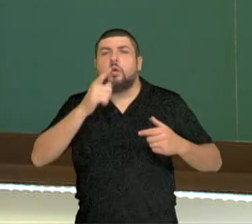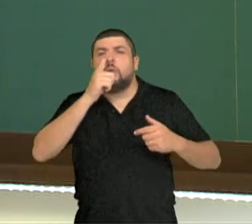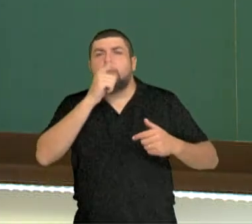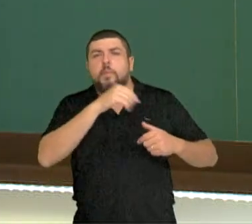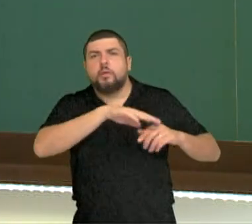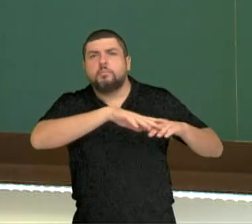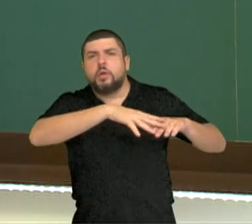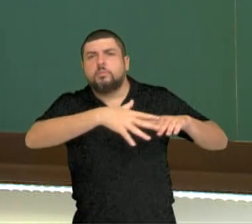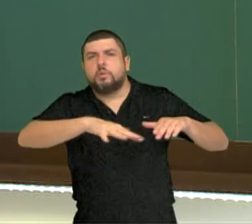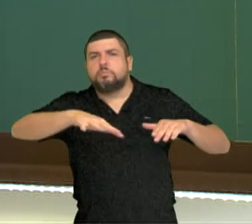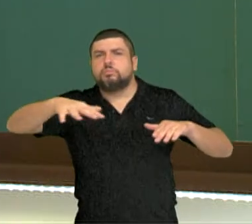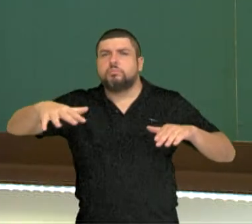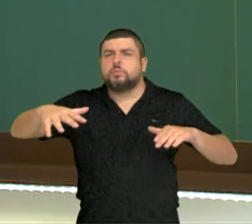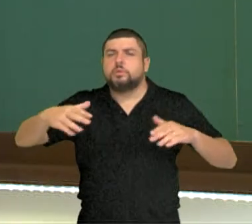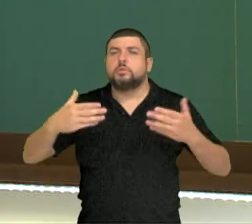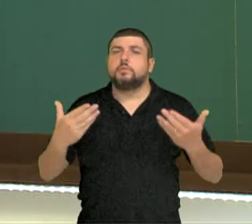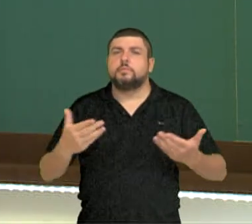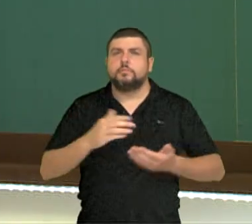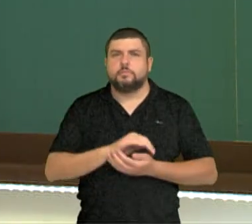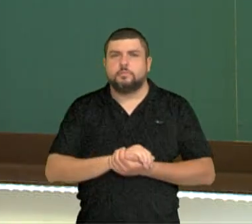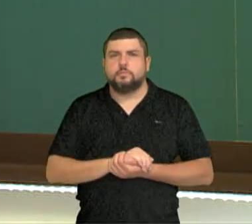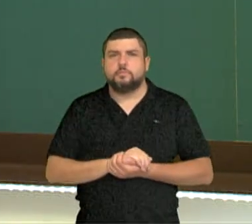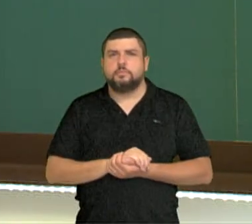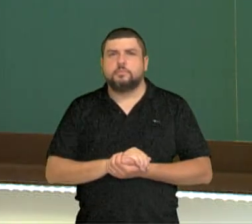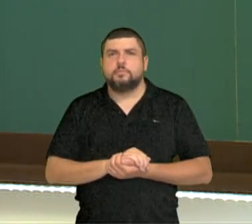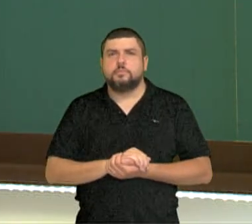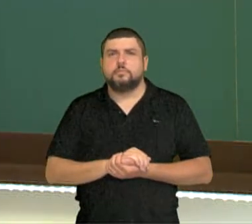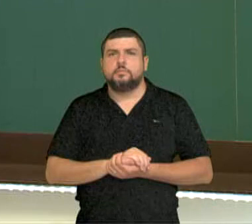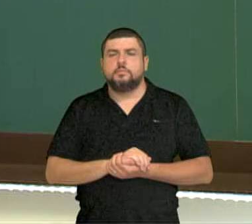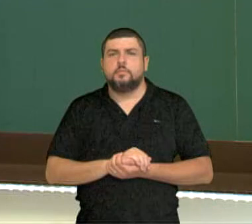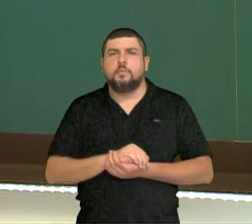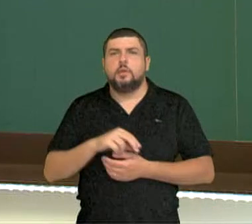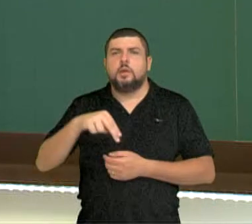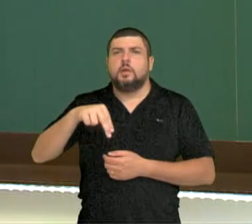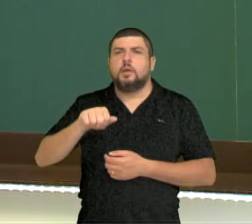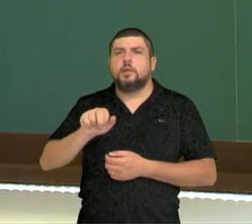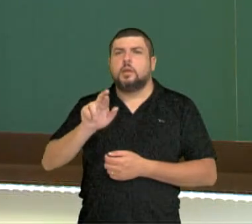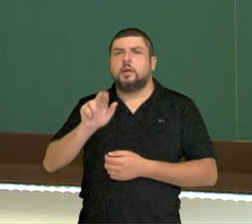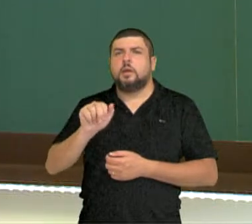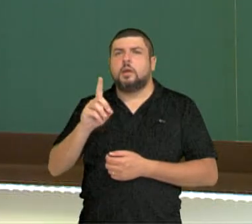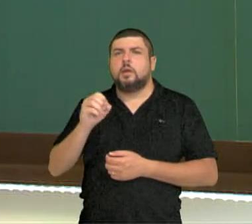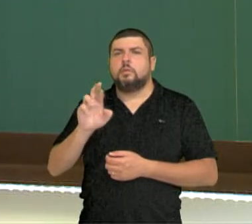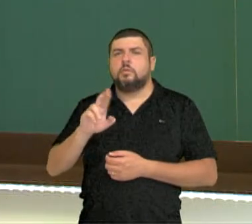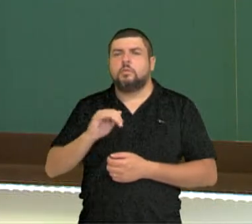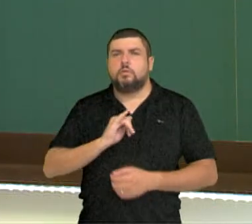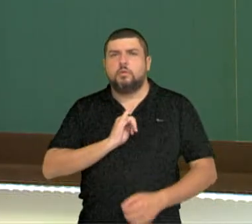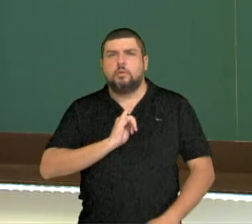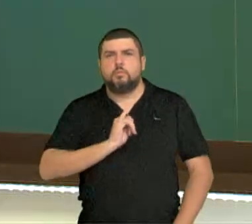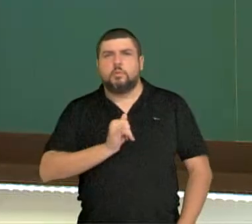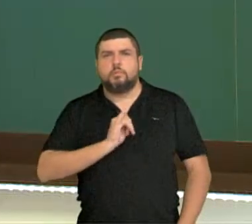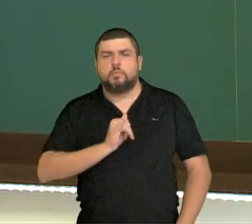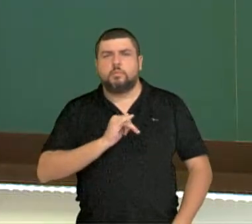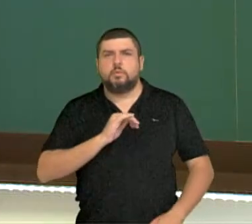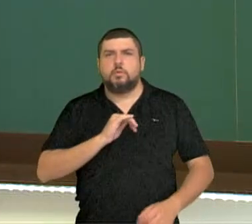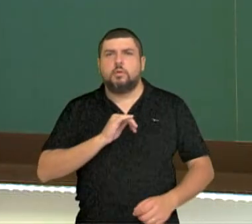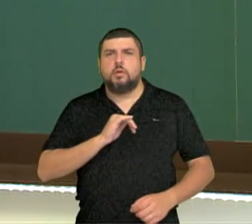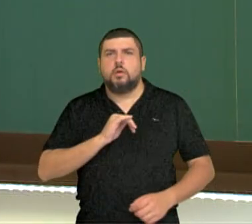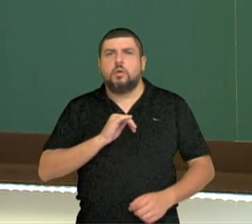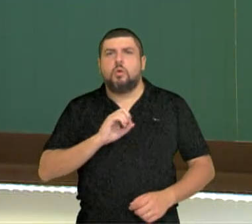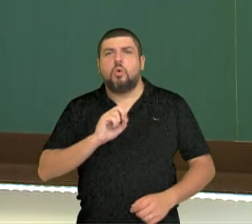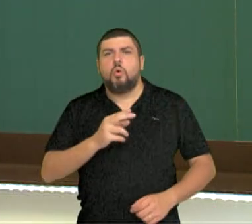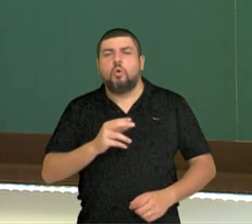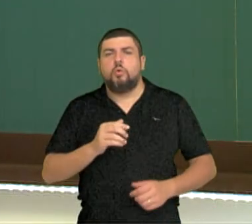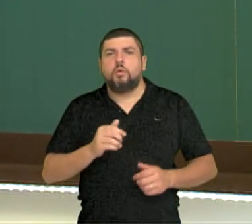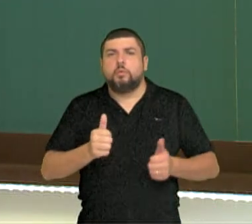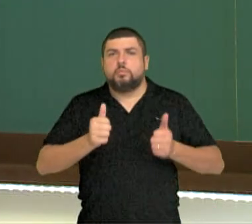é em alto mar. Narrador, quem conta essa história? Primeira ou terceira pessoa. Ele é narrador personagem,